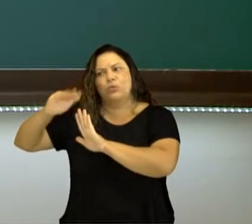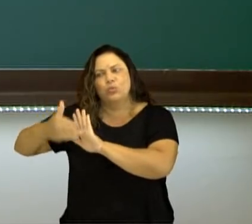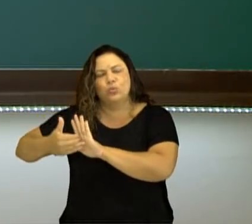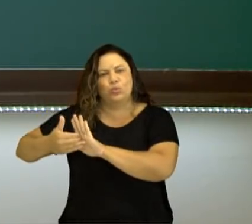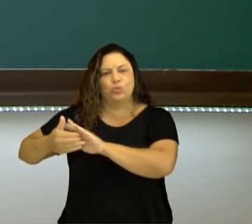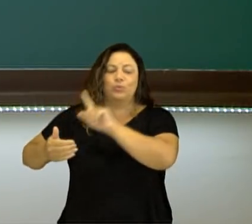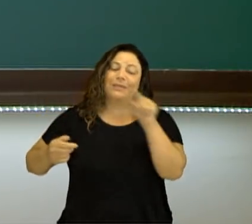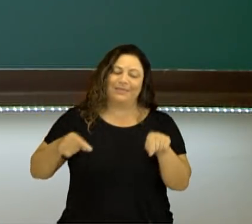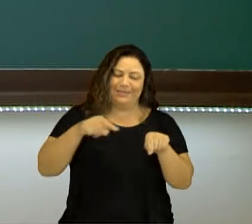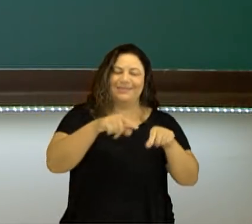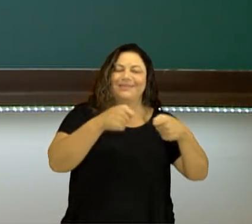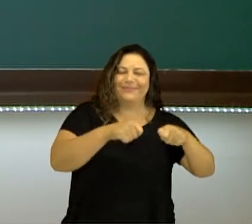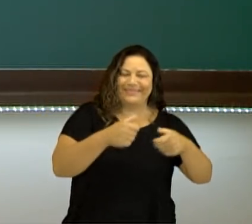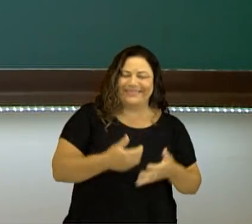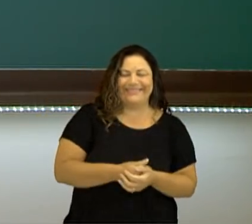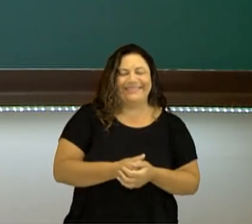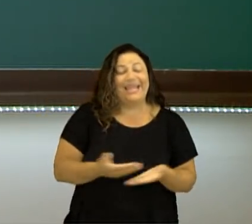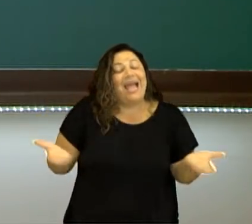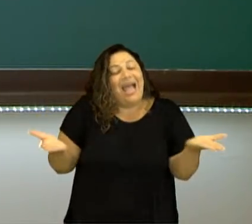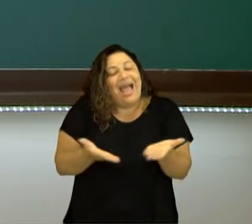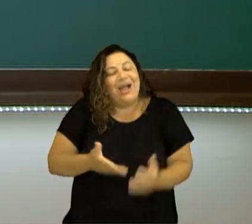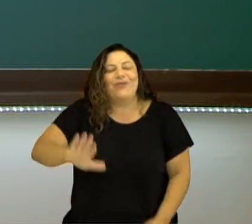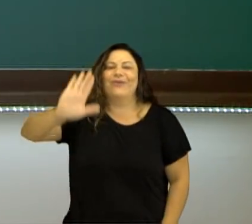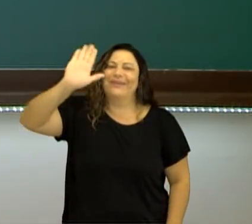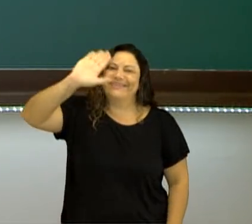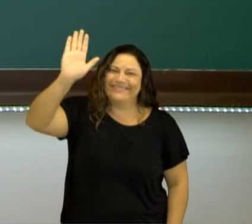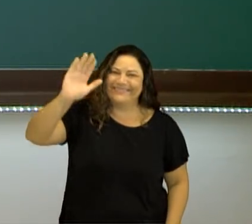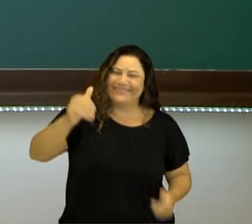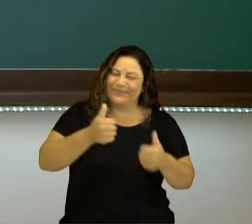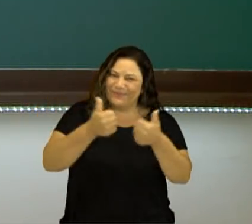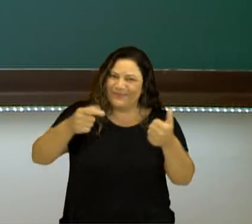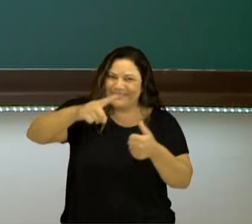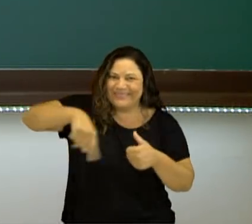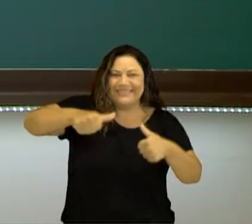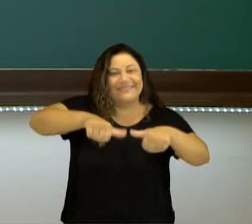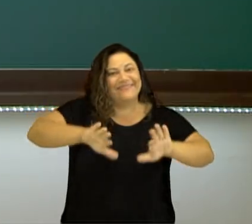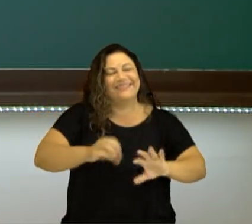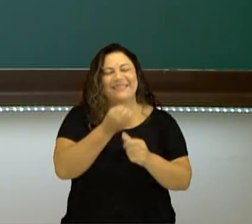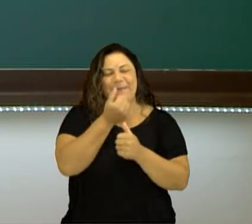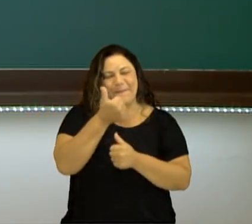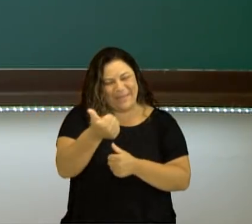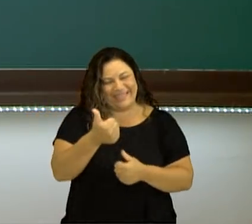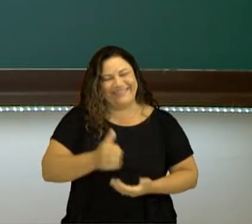Me despeço de vocês, fiquem bem e até breve.